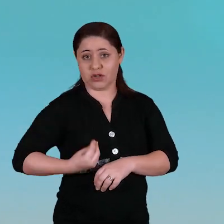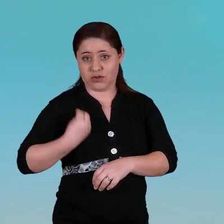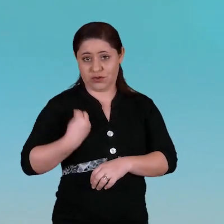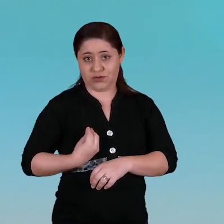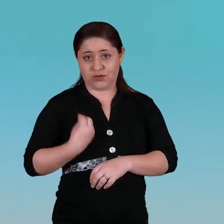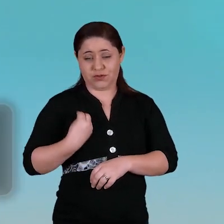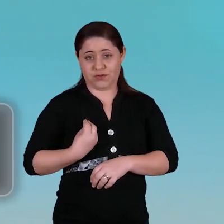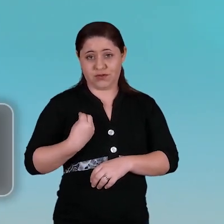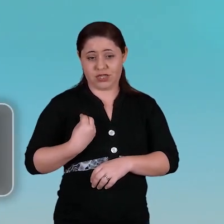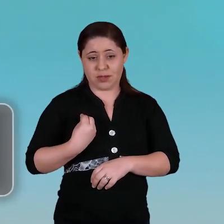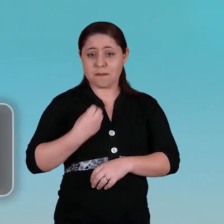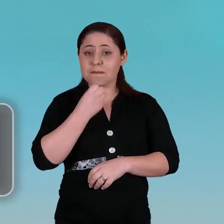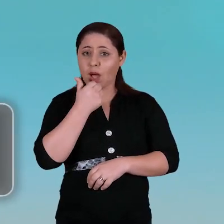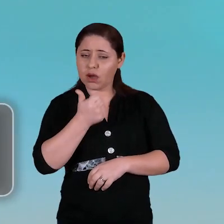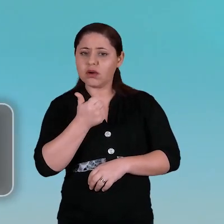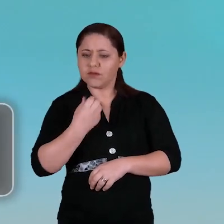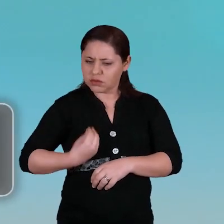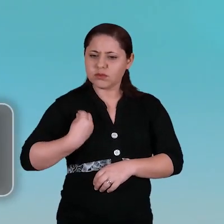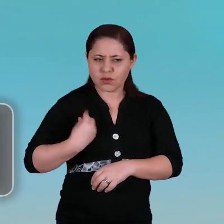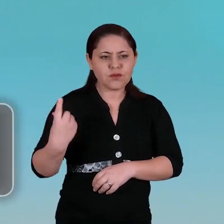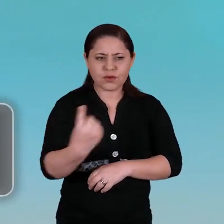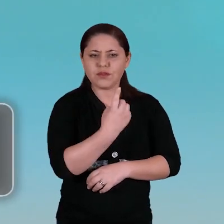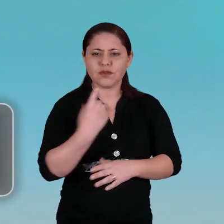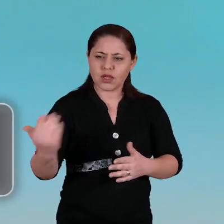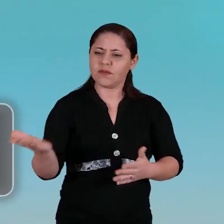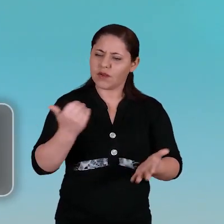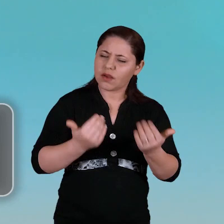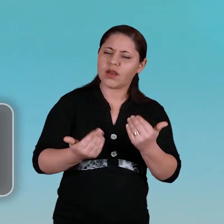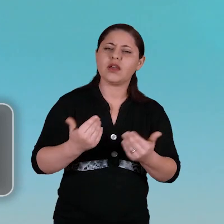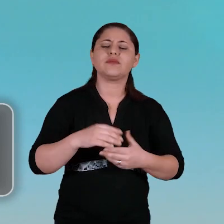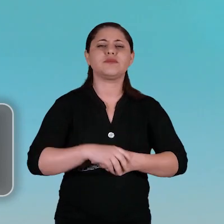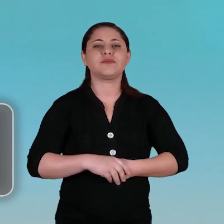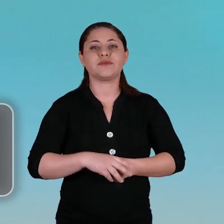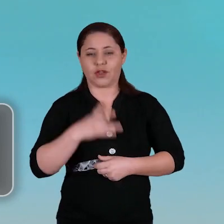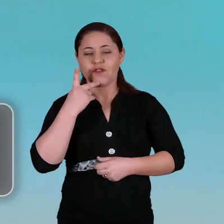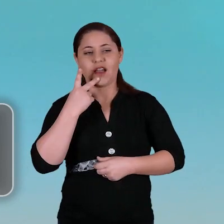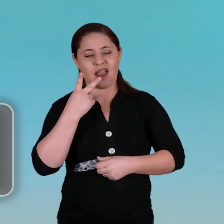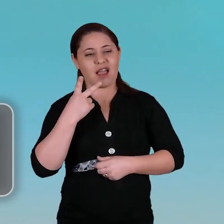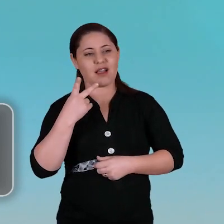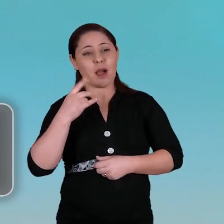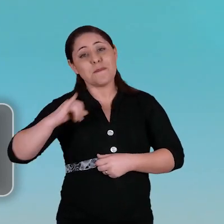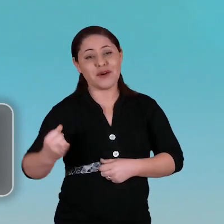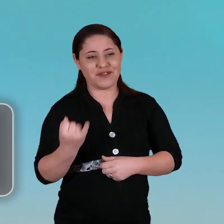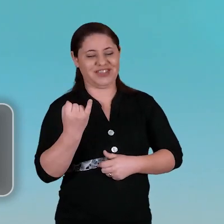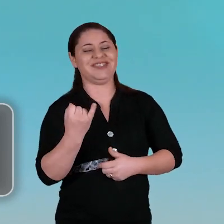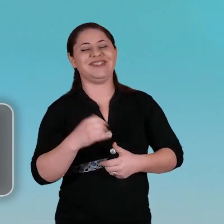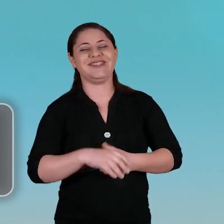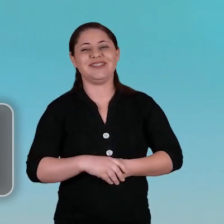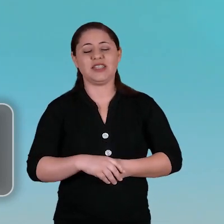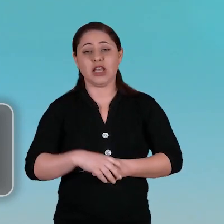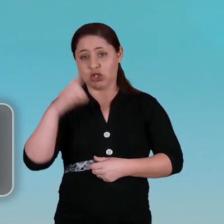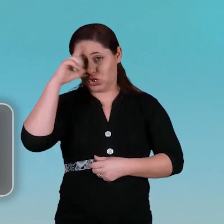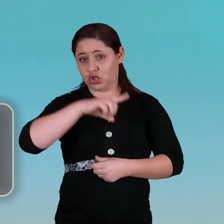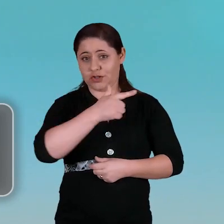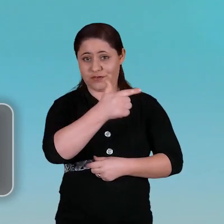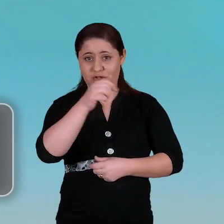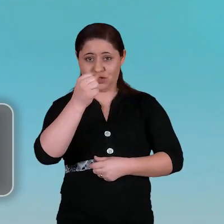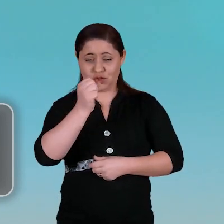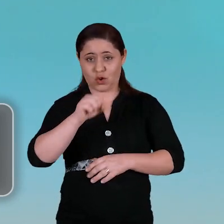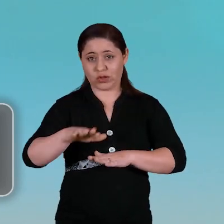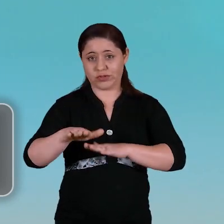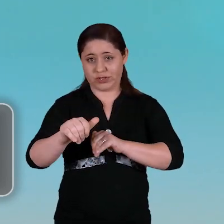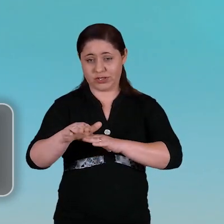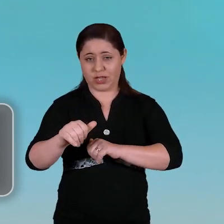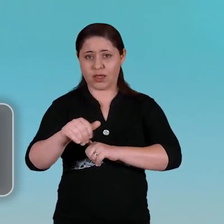viver bem, vamos viver. Deixa eu falar uma coisa para você, aproveitando. Dia 28 de setembro,